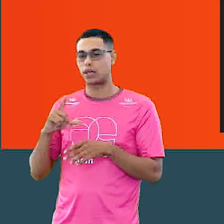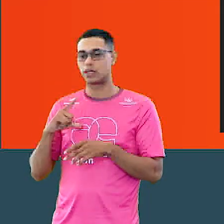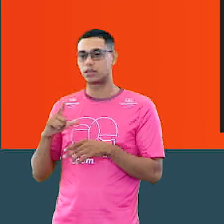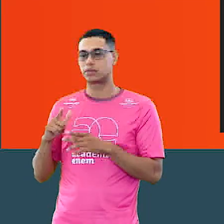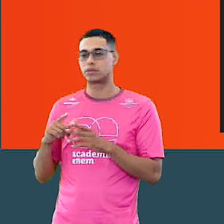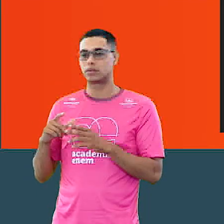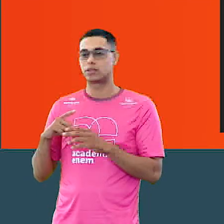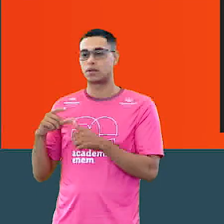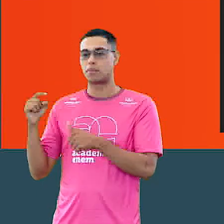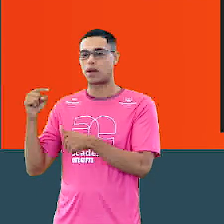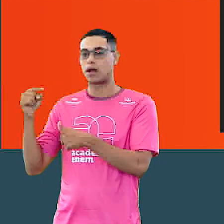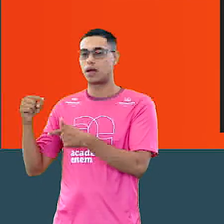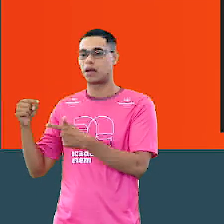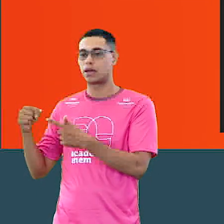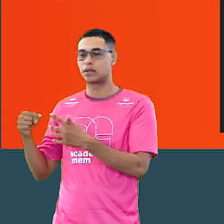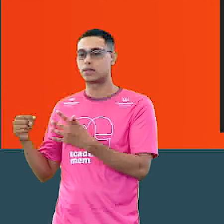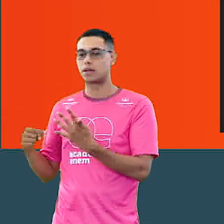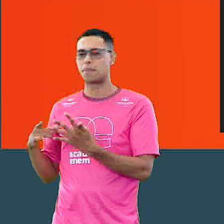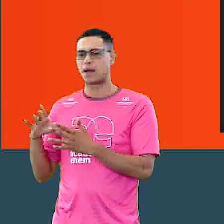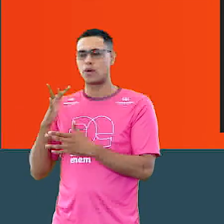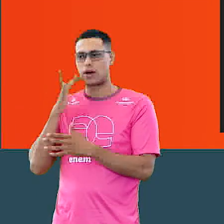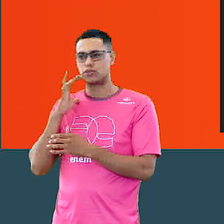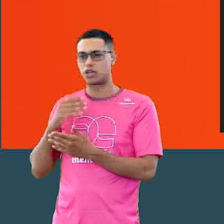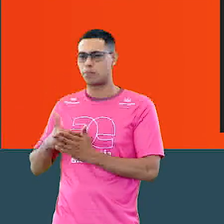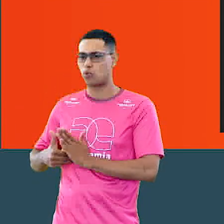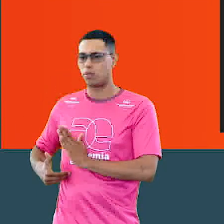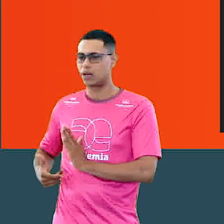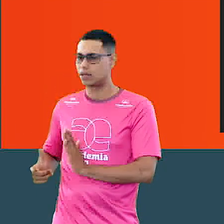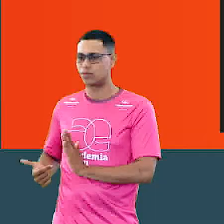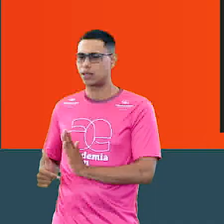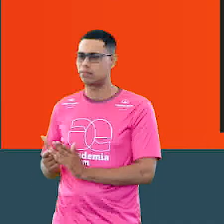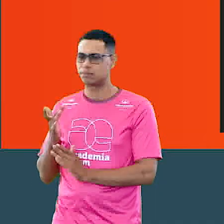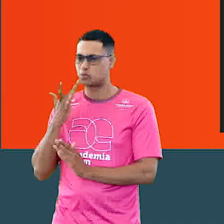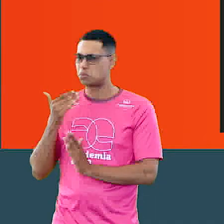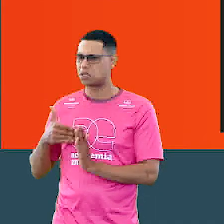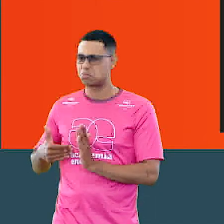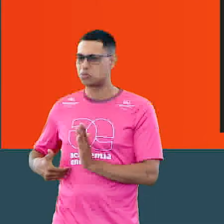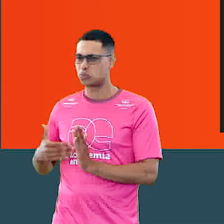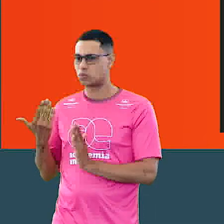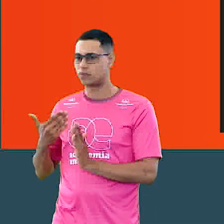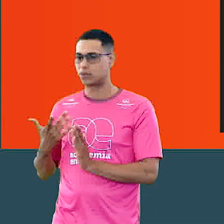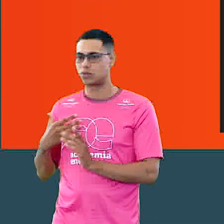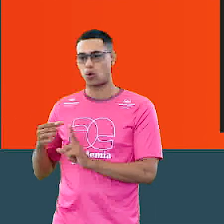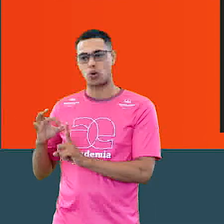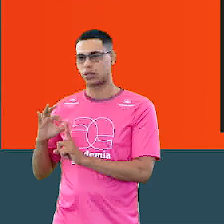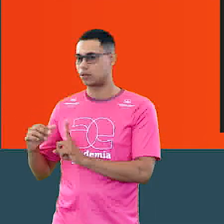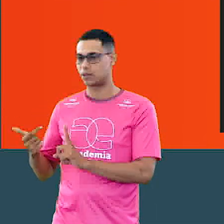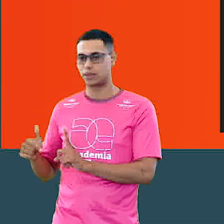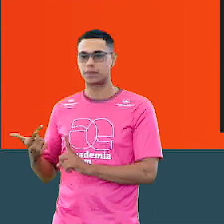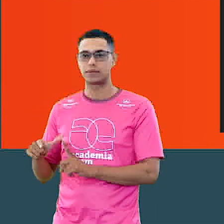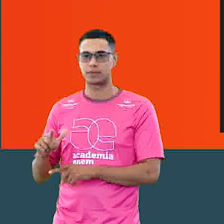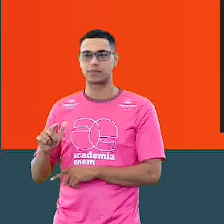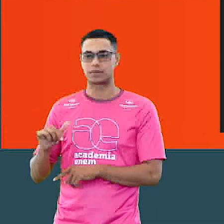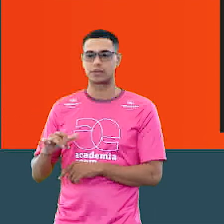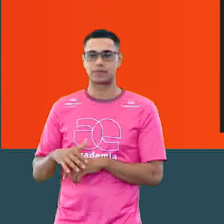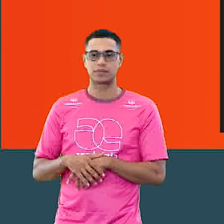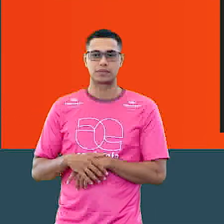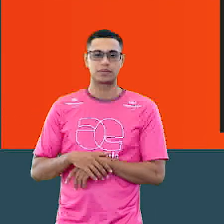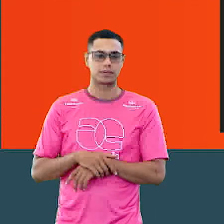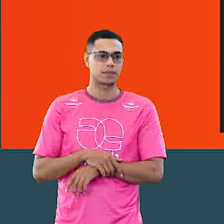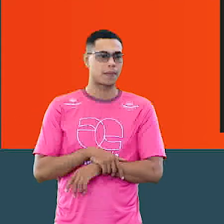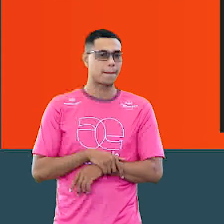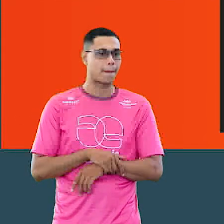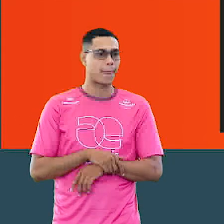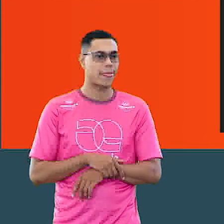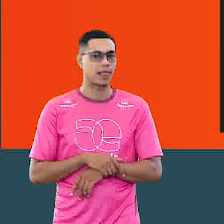aqui ciências da computação? Parou aí, pronto, ciências de dados, tá vendo? Ciências de dados, a primeira linha, ciências de dados. O que é que a gente